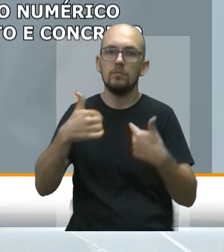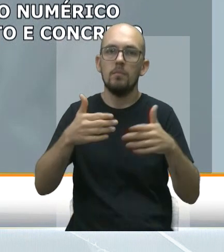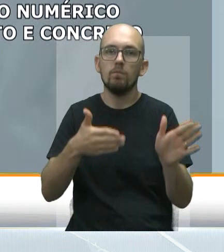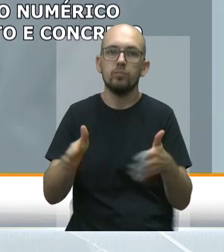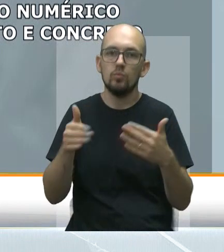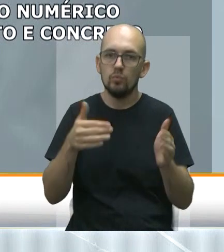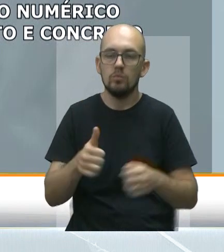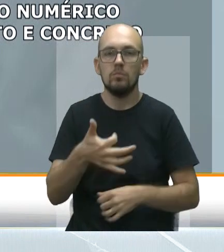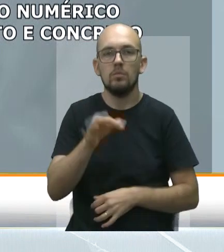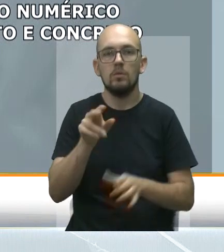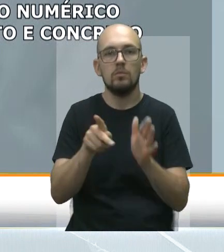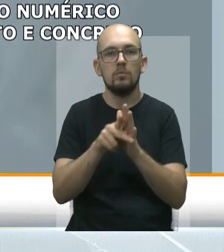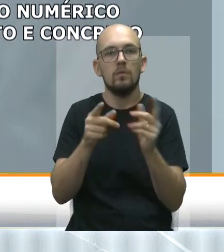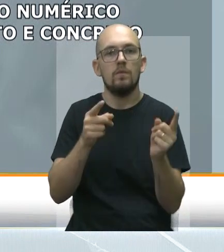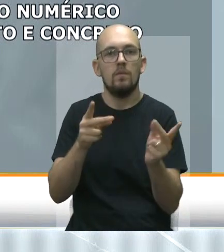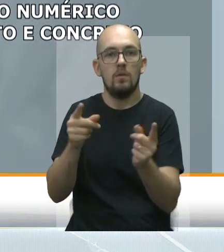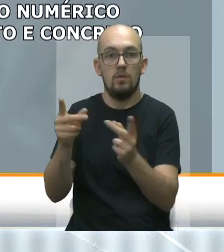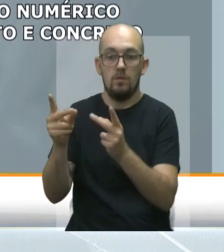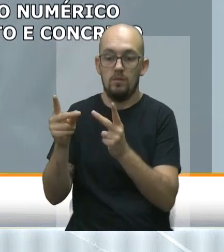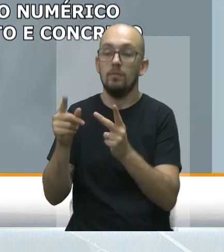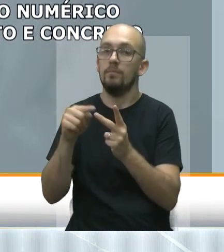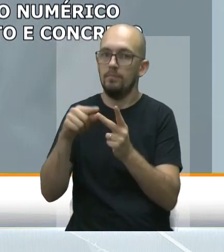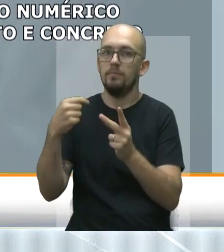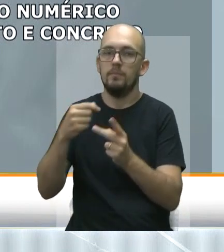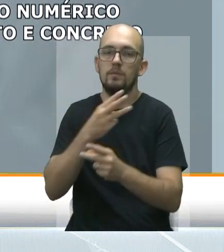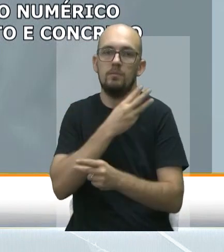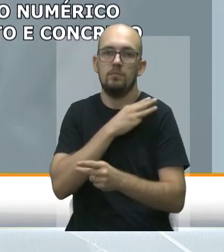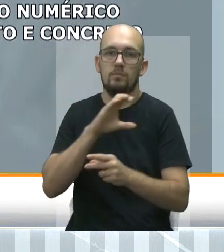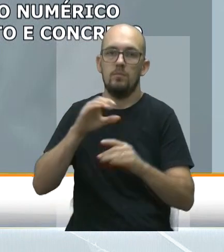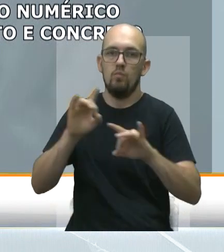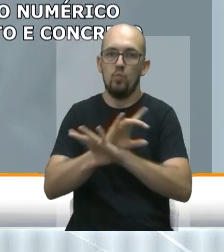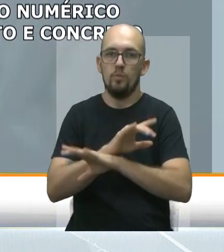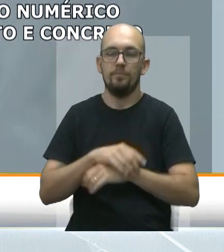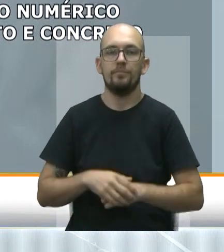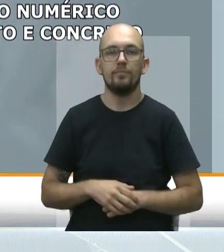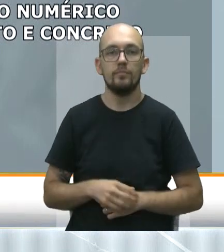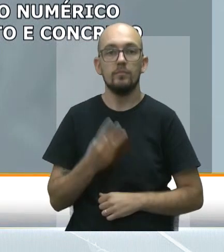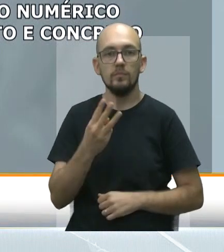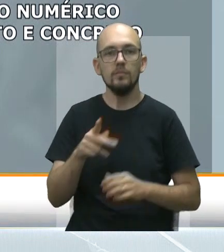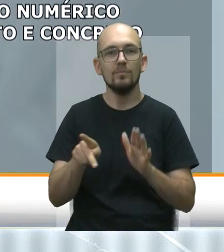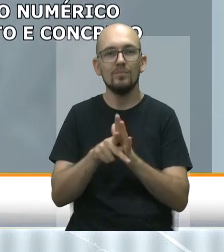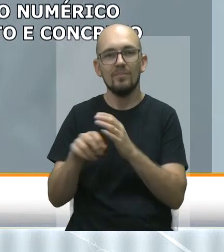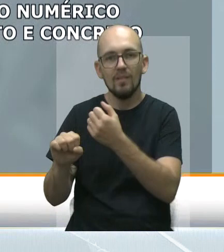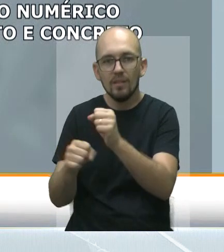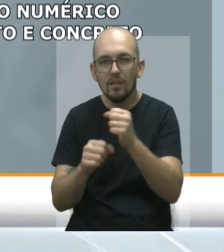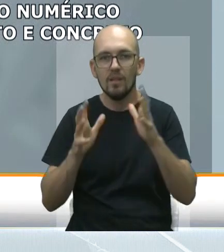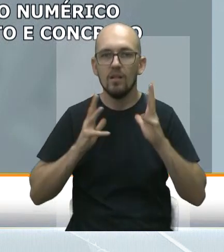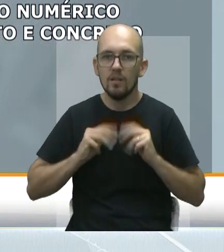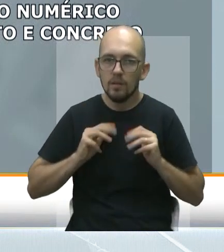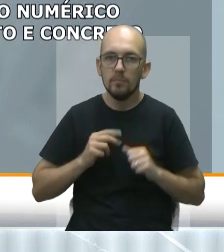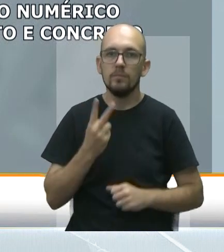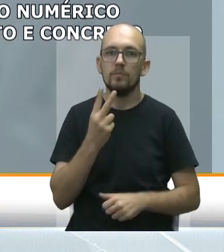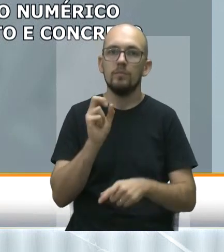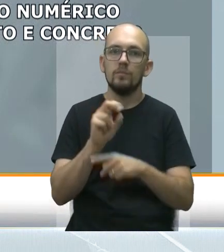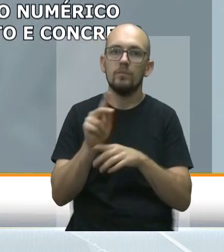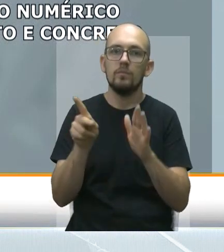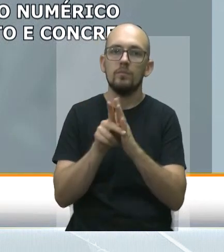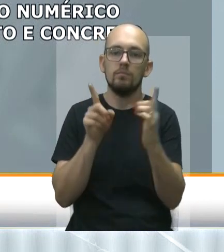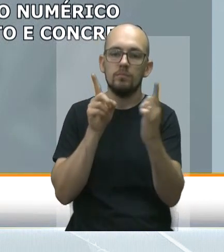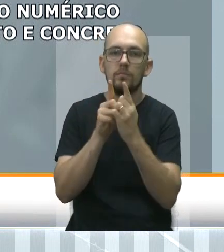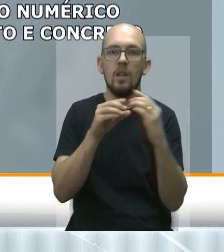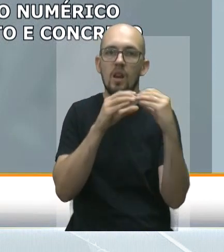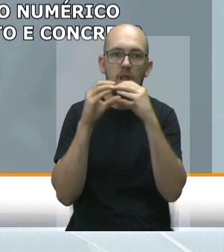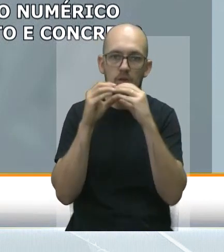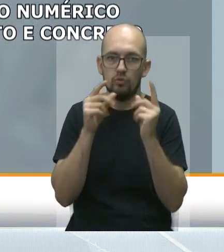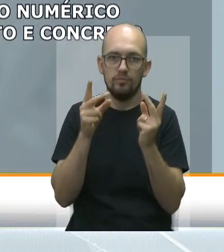para promotor de vendas, essa para ensino médio, 3 vagas para auxiliar de limpeza, 2 vagas para atendente de lanchonete,